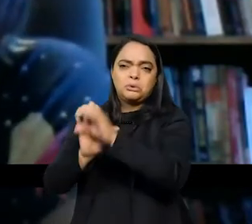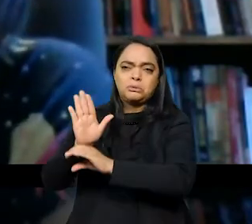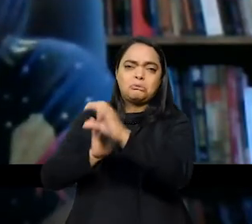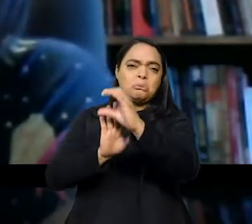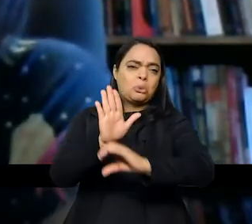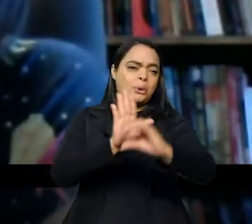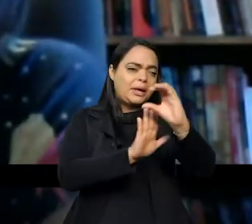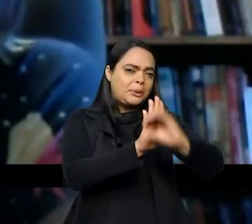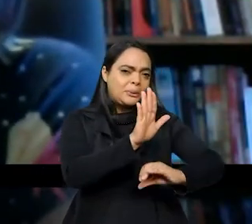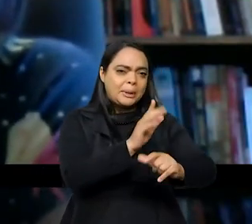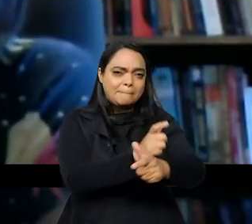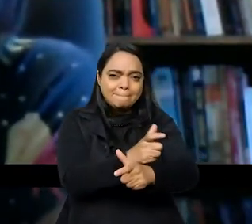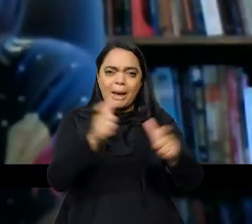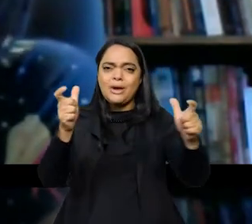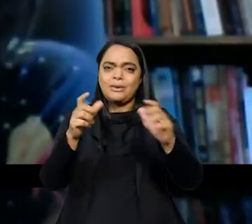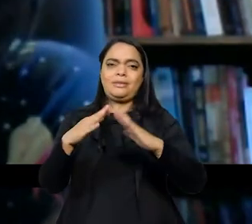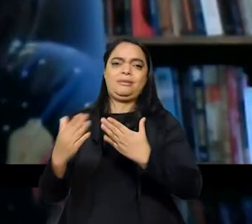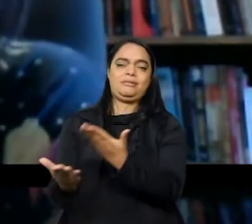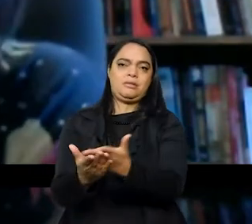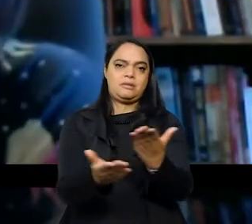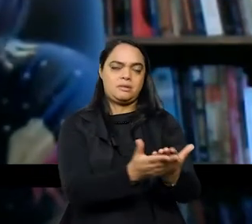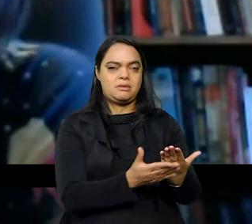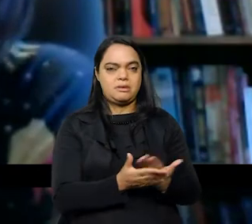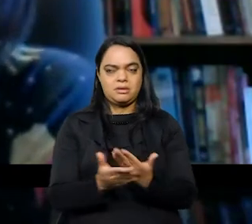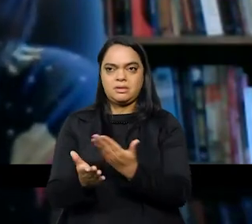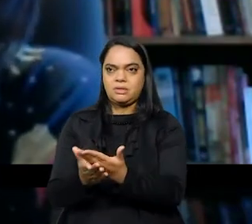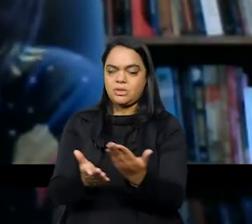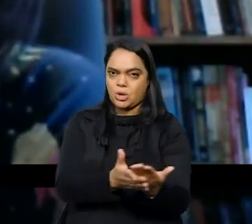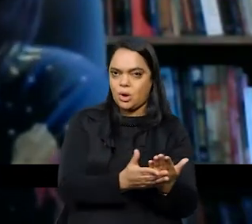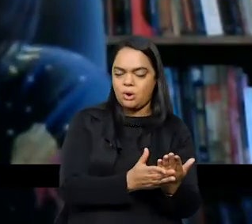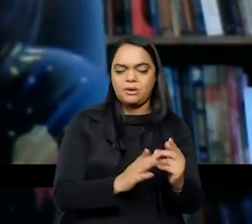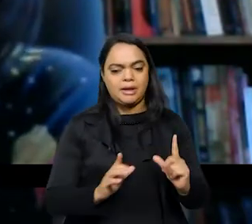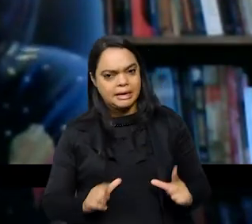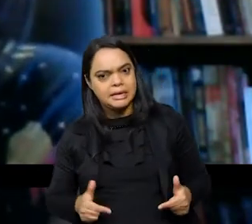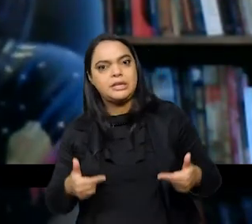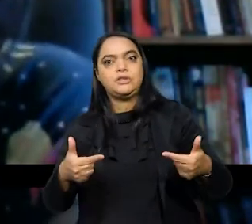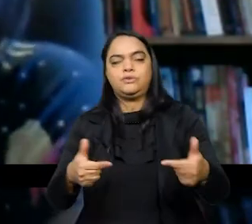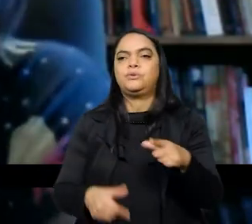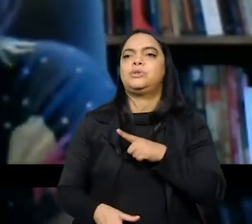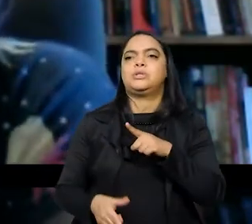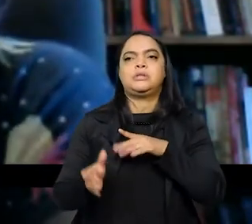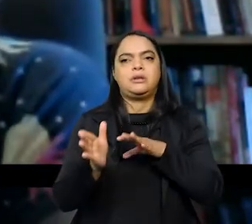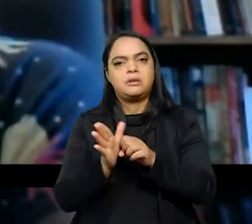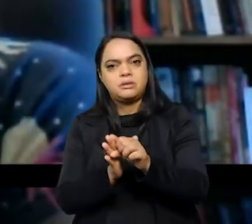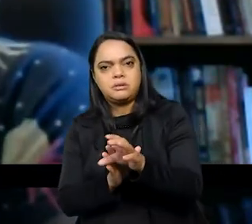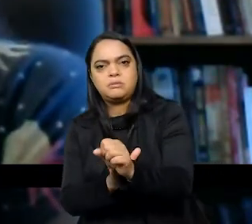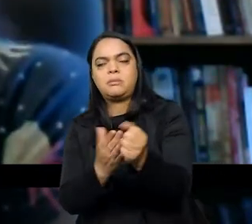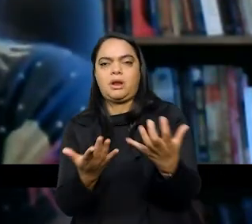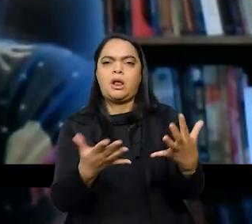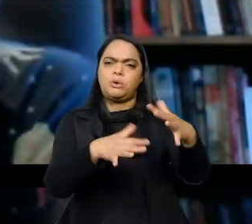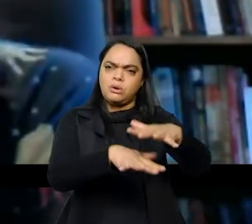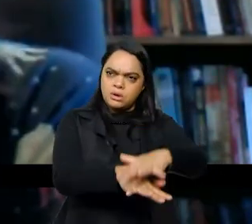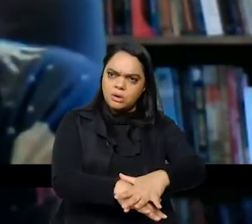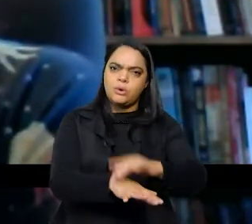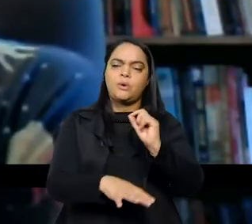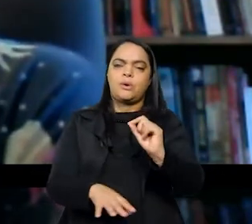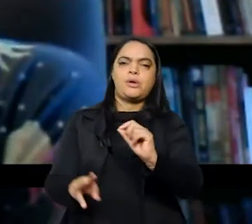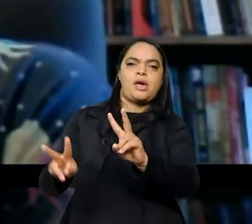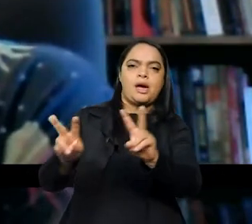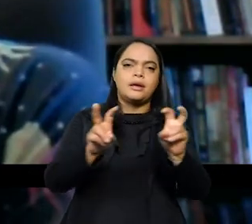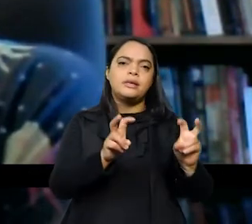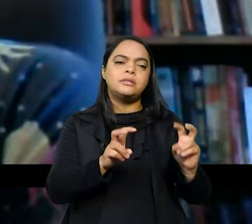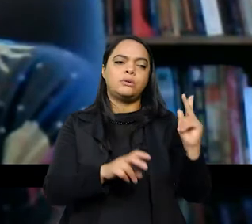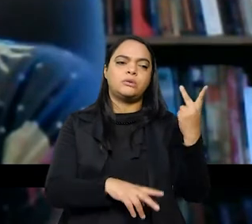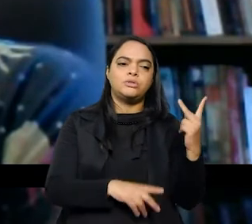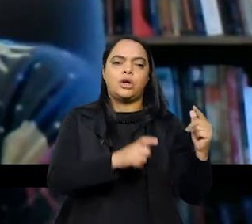das escolas, por mais que haja um esforço enorme dos pesquisadores em incluir as questões da história local, as questões da